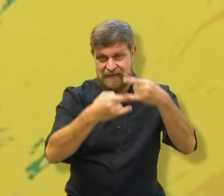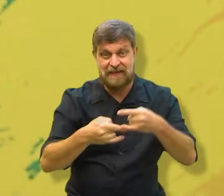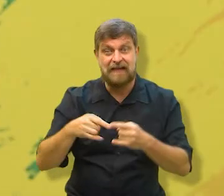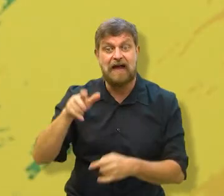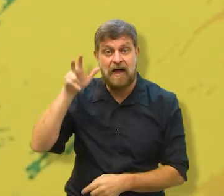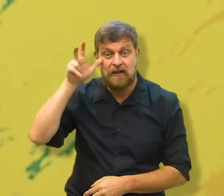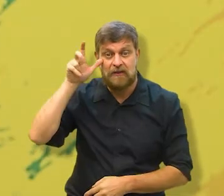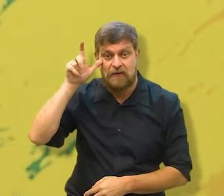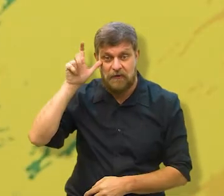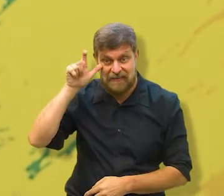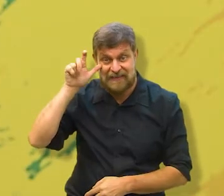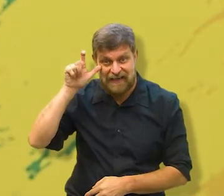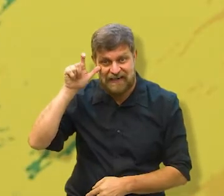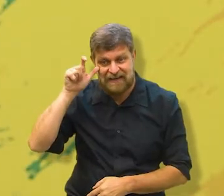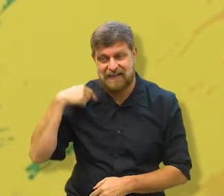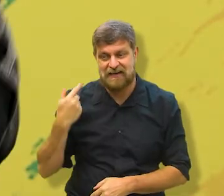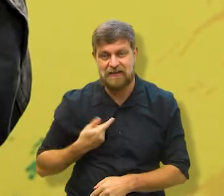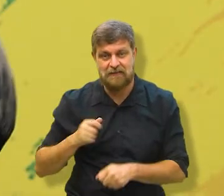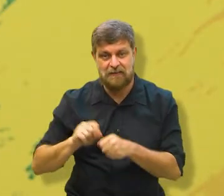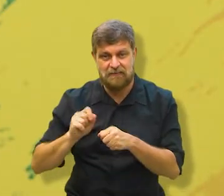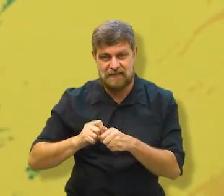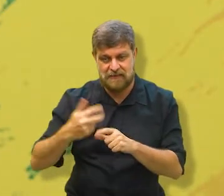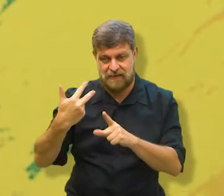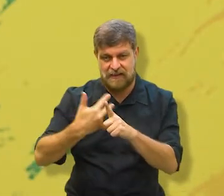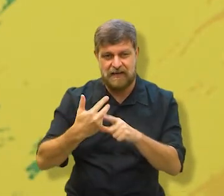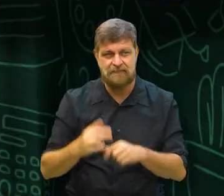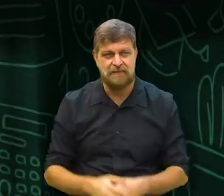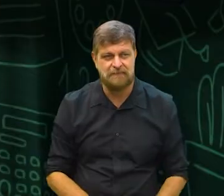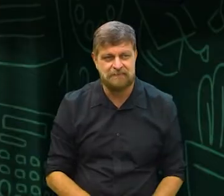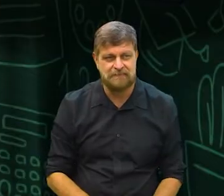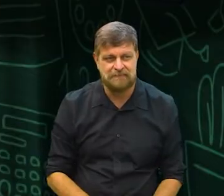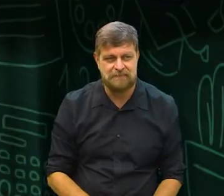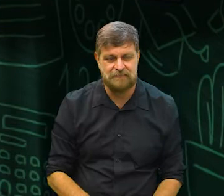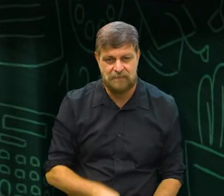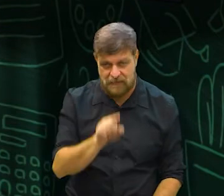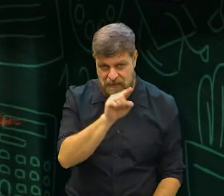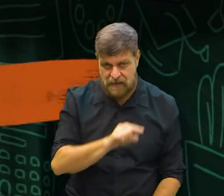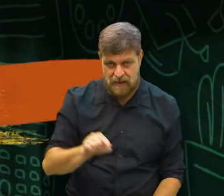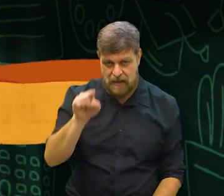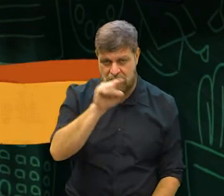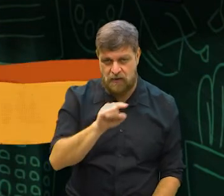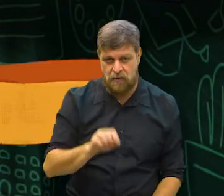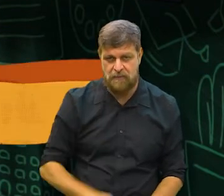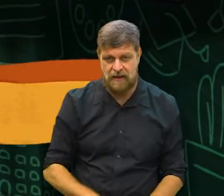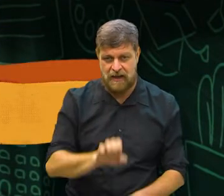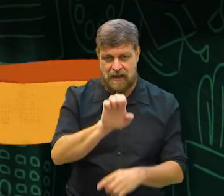Que legal. Pode também seguir o nosso Instagram, né? Qual que é? Fala aí. É